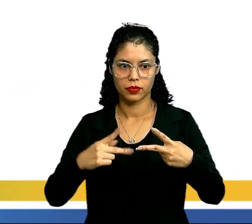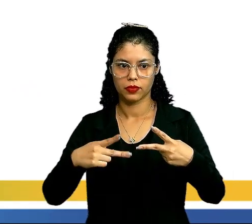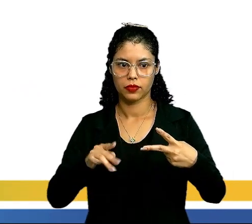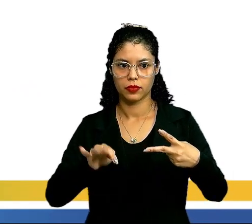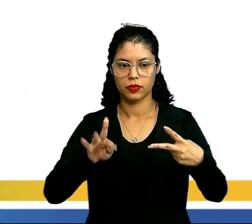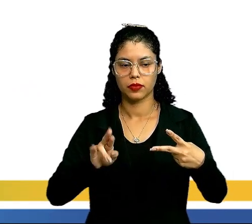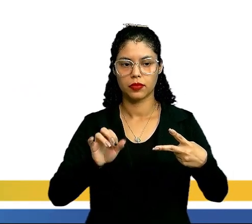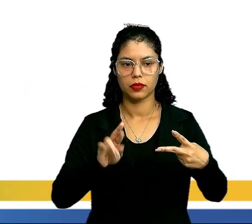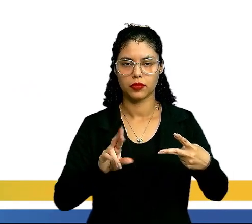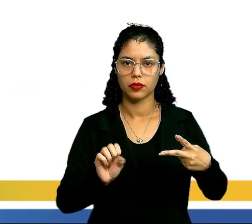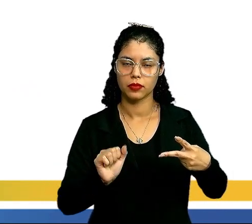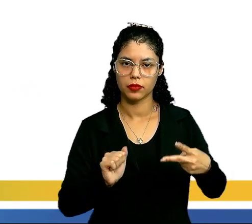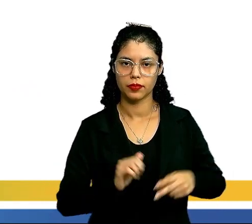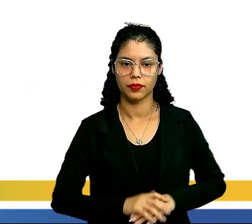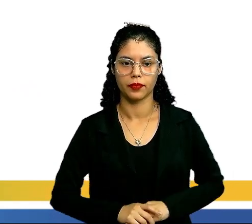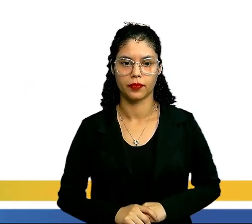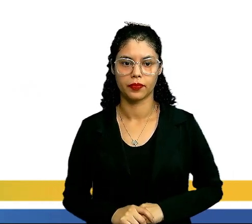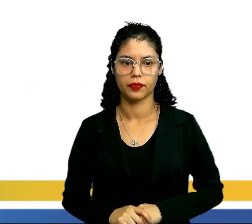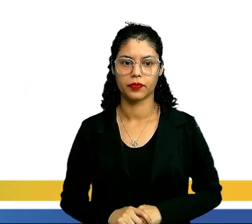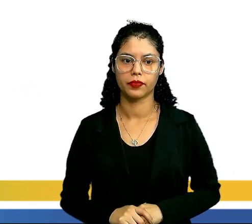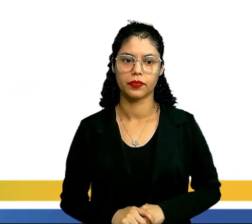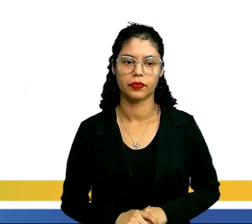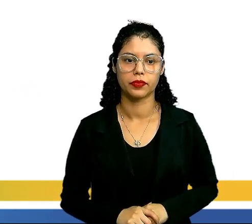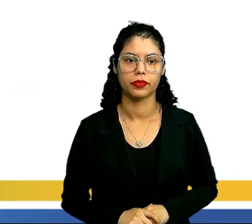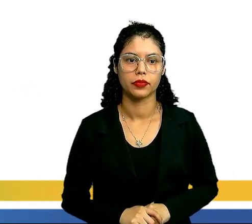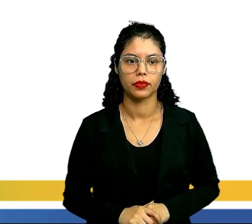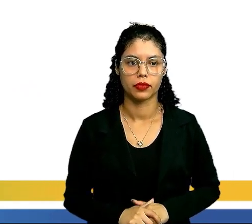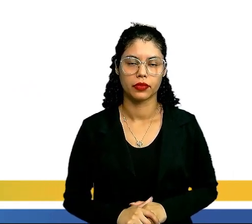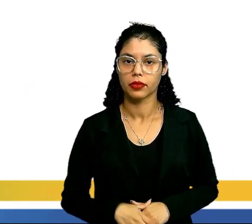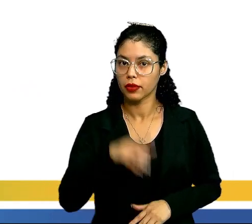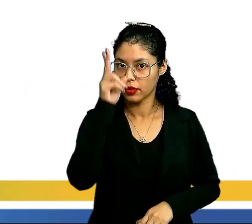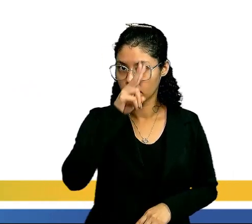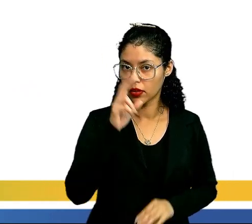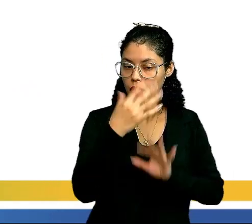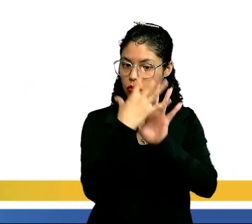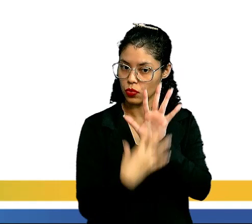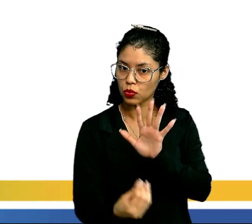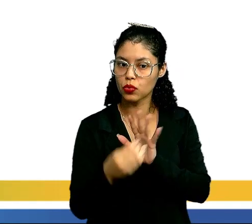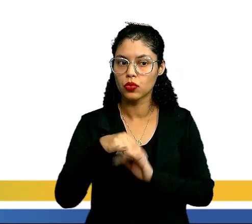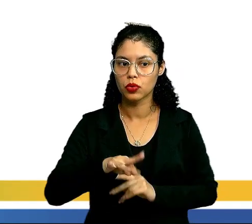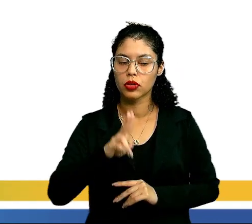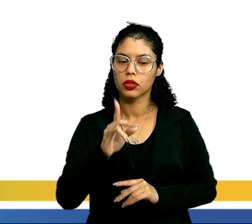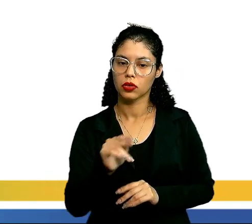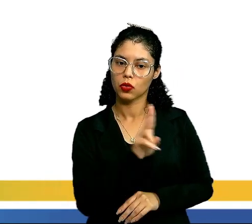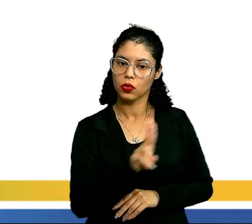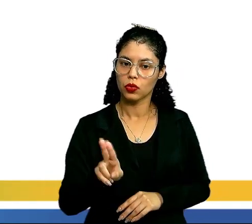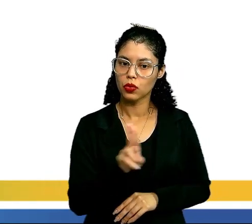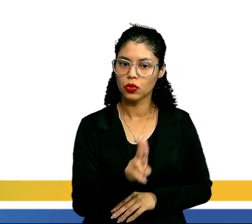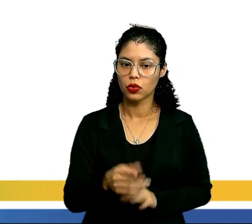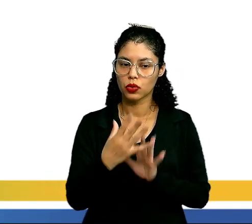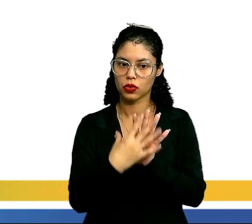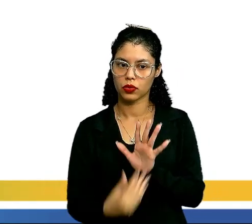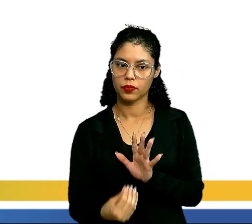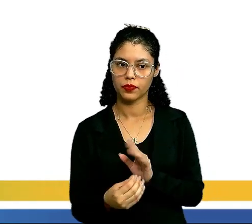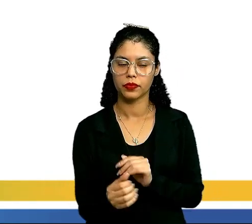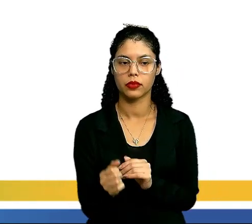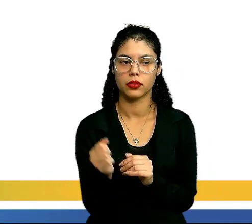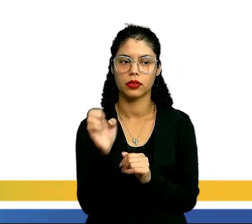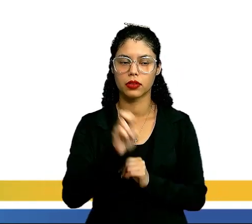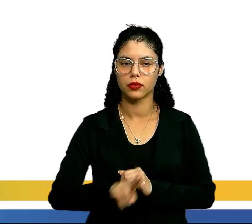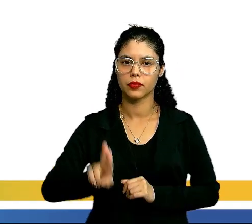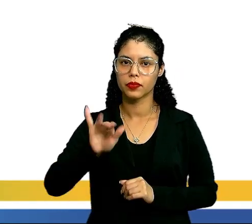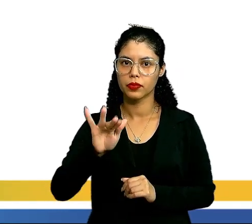Mercator e a projeção de Peters, ok? Lembrando que a projeção de Mercator ela é chamada de projeção